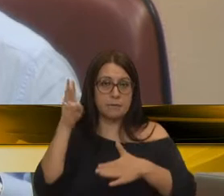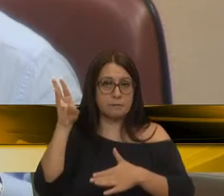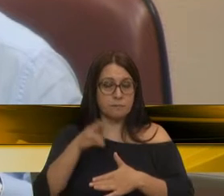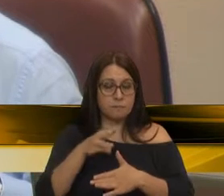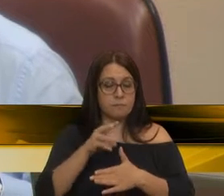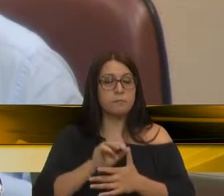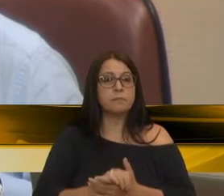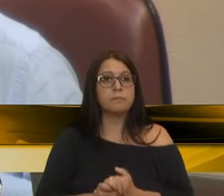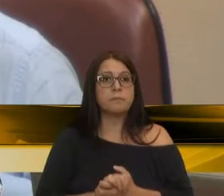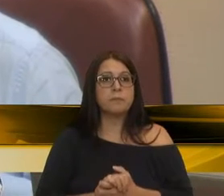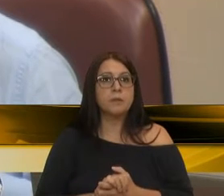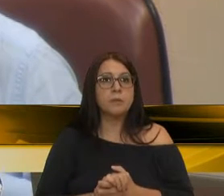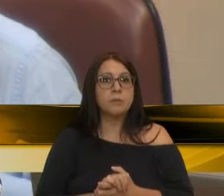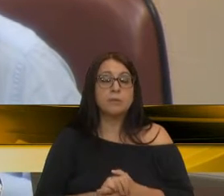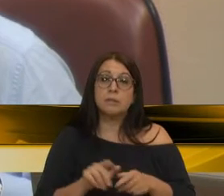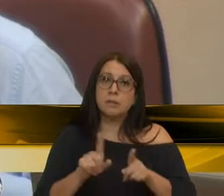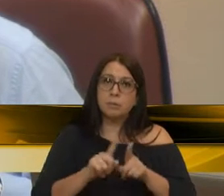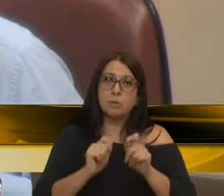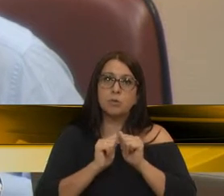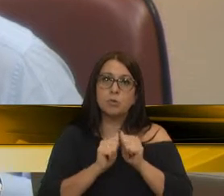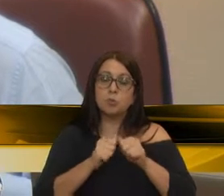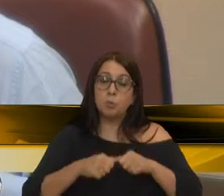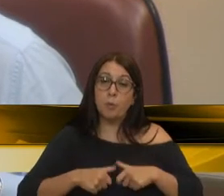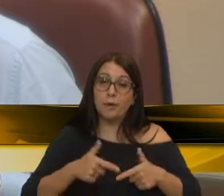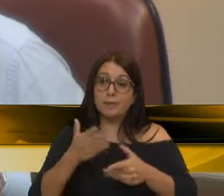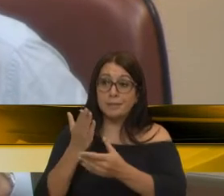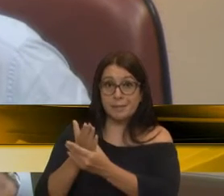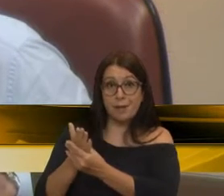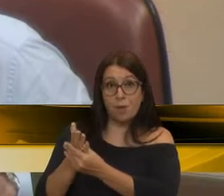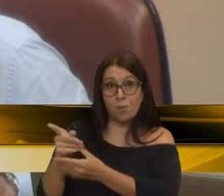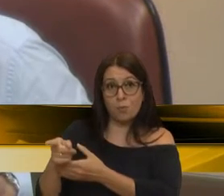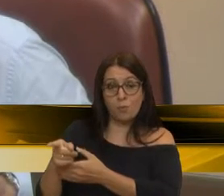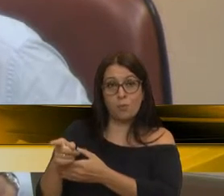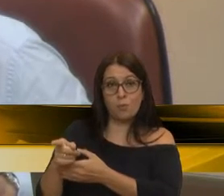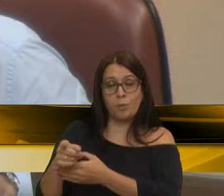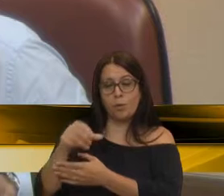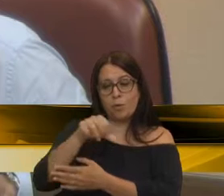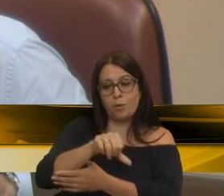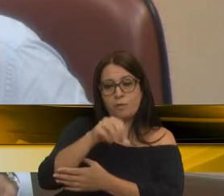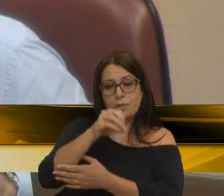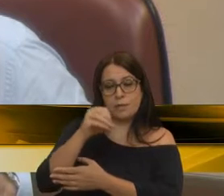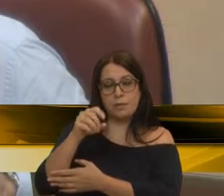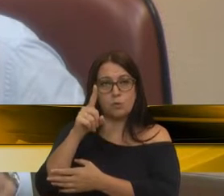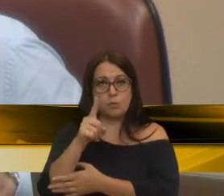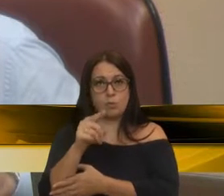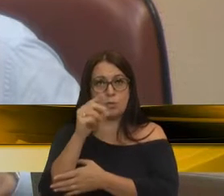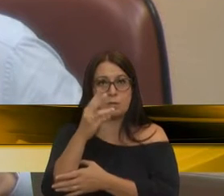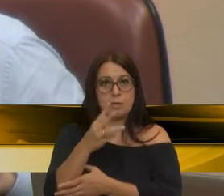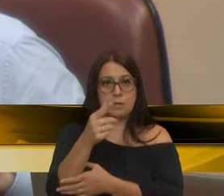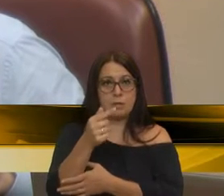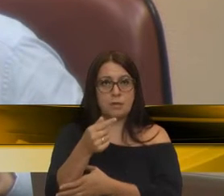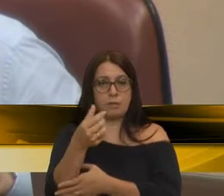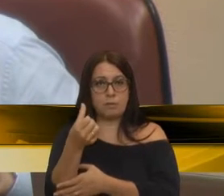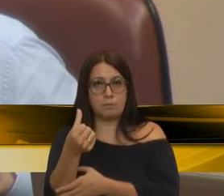visate por meio da ação 900 1736